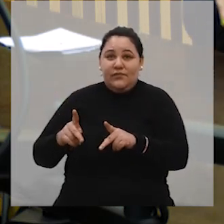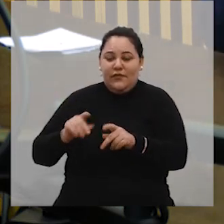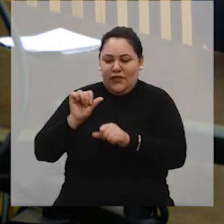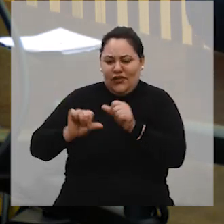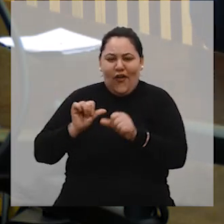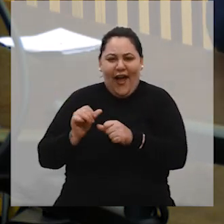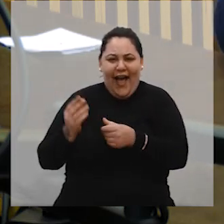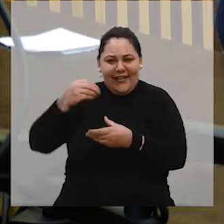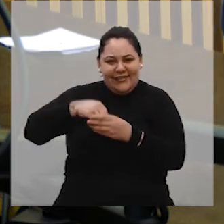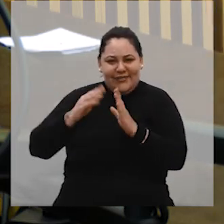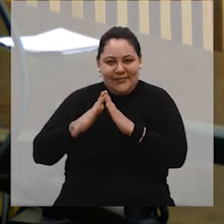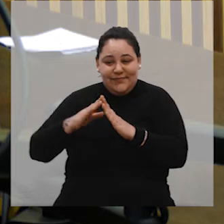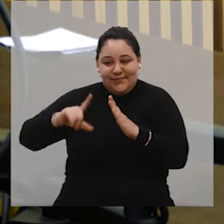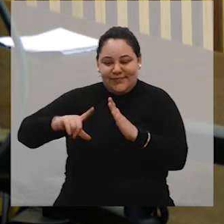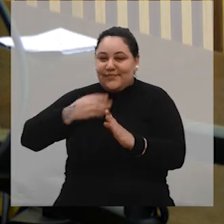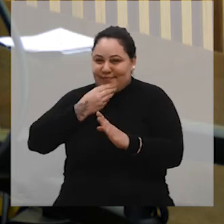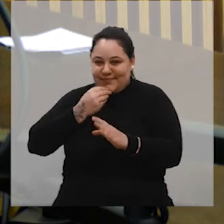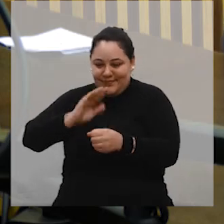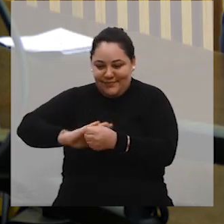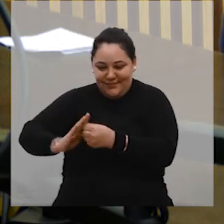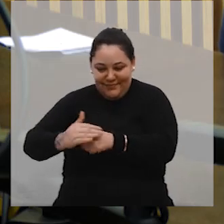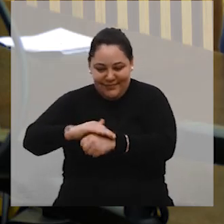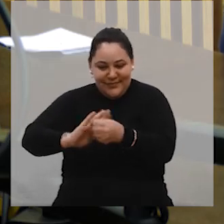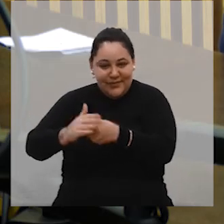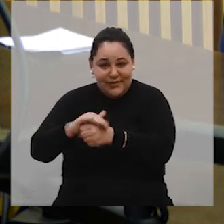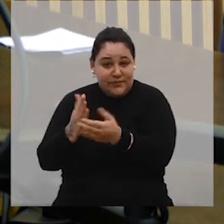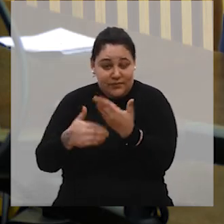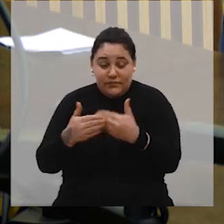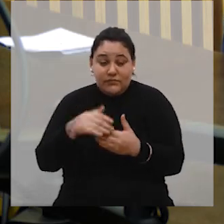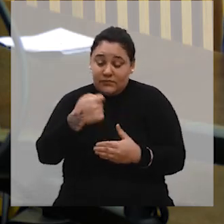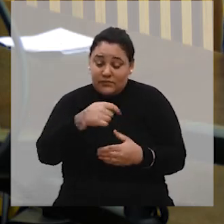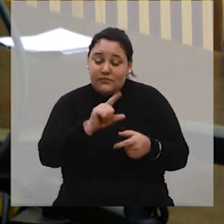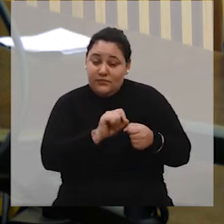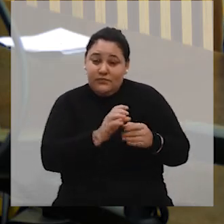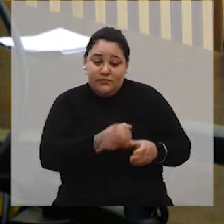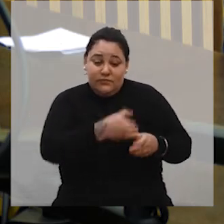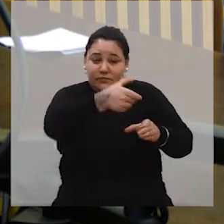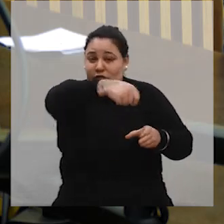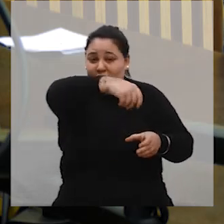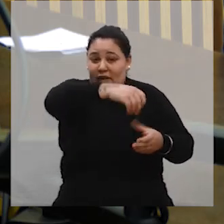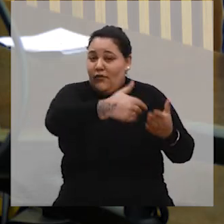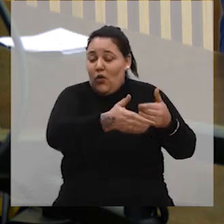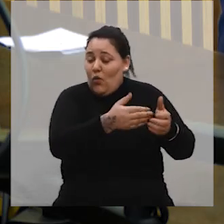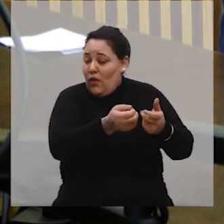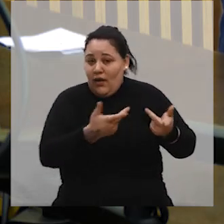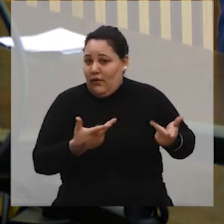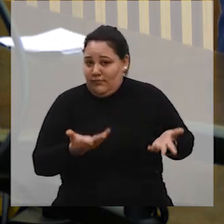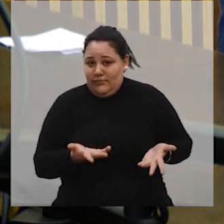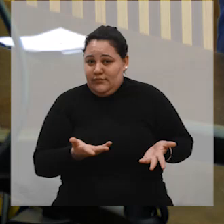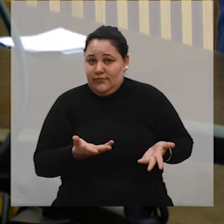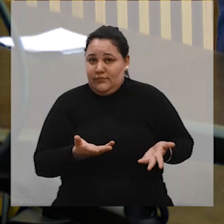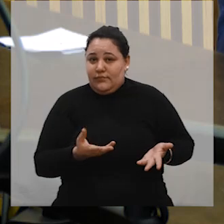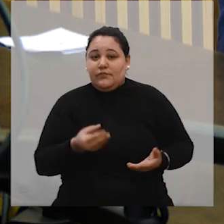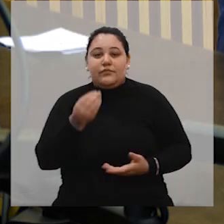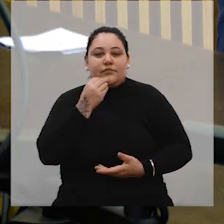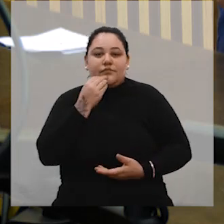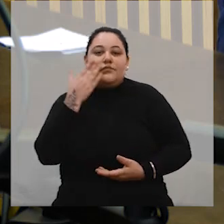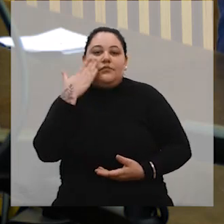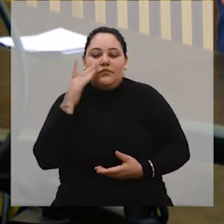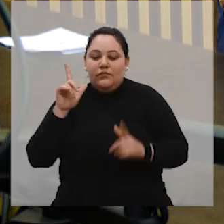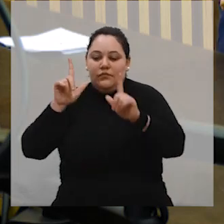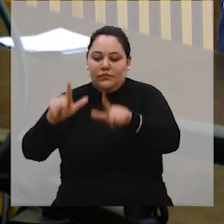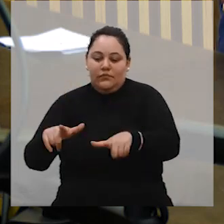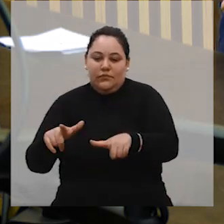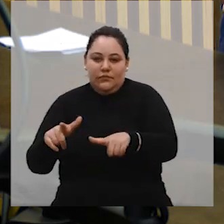o álcool, eles limpam, eles higienizam. Isso a gente tem que fazer com qualquer garrafa de bebida que a gente vai comprar. Claro que tu saber a